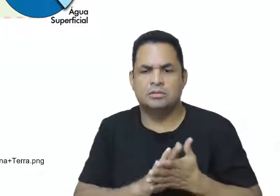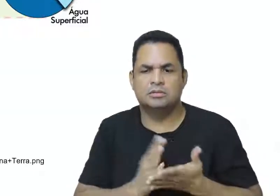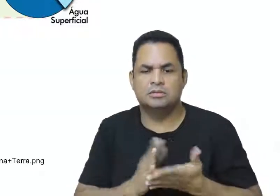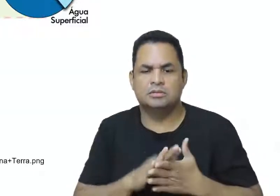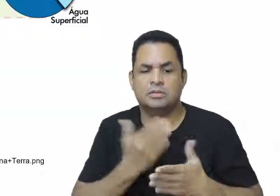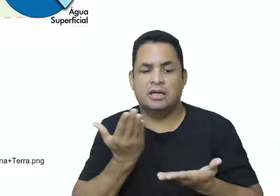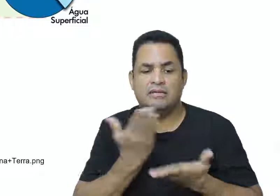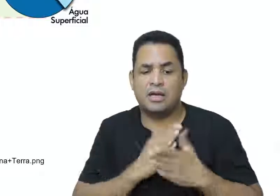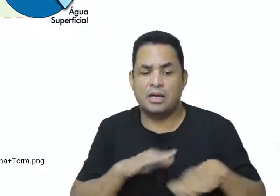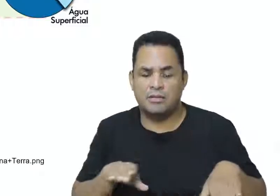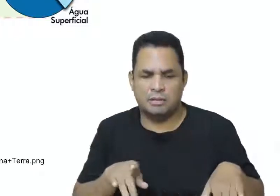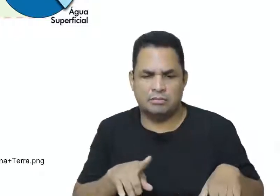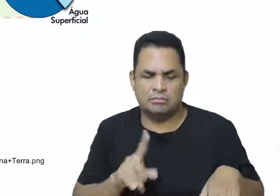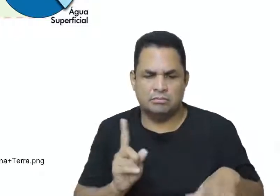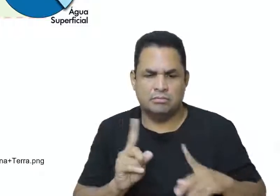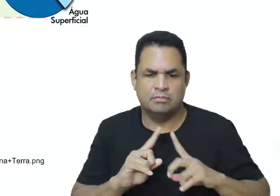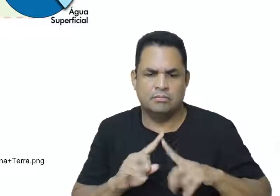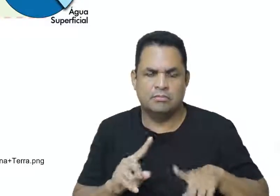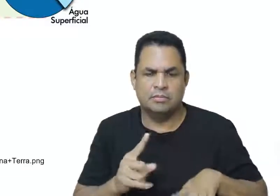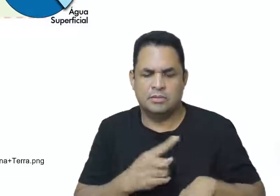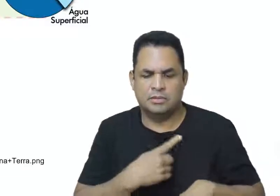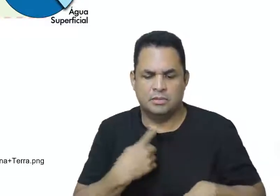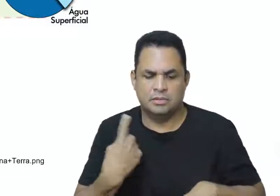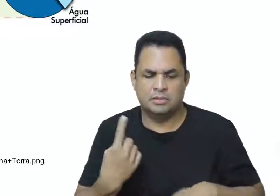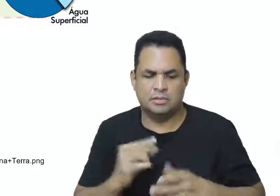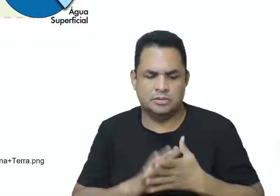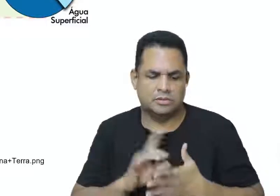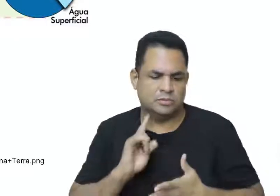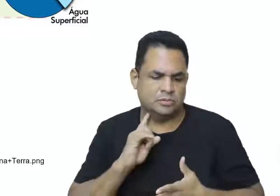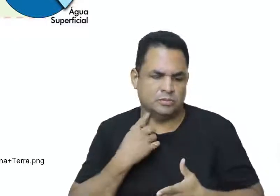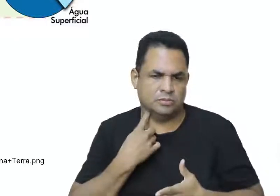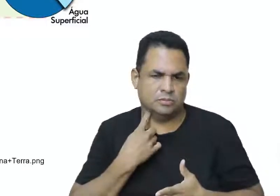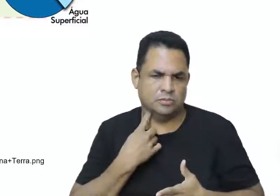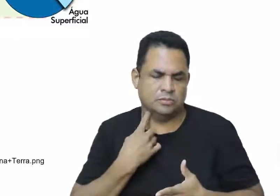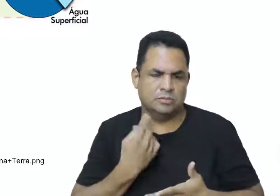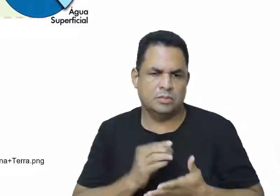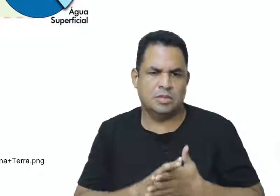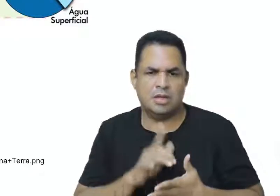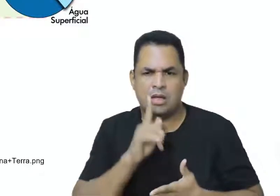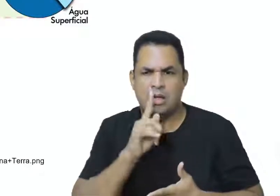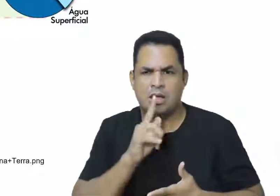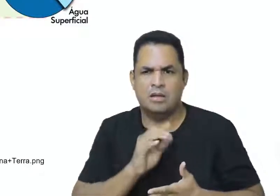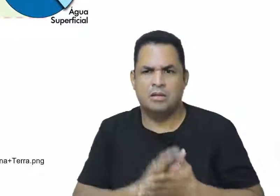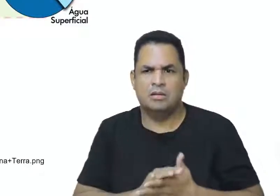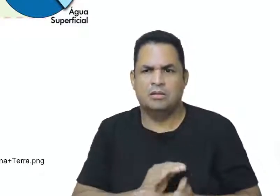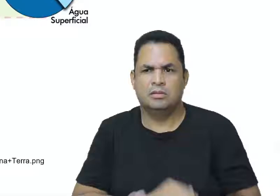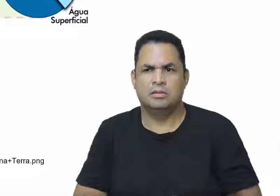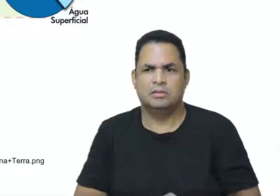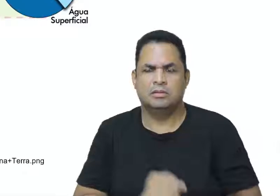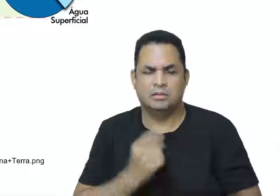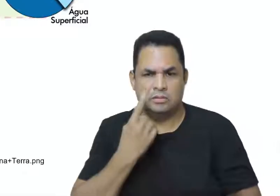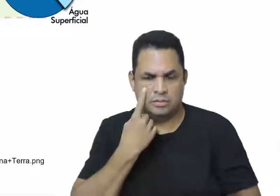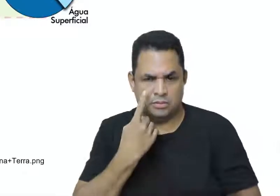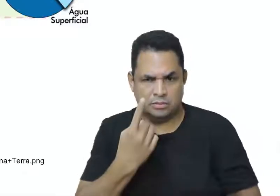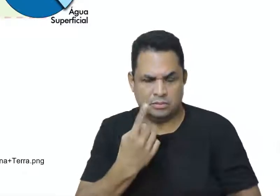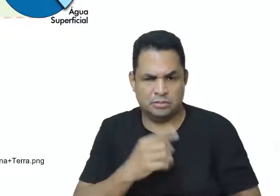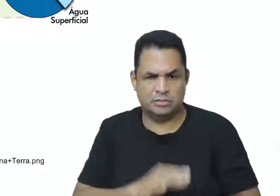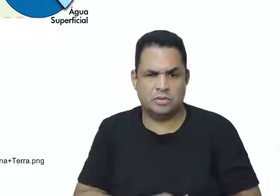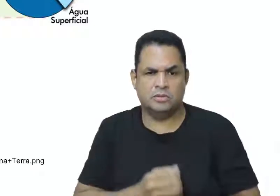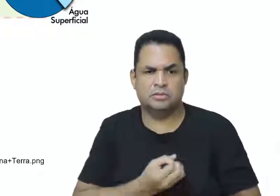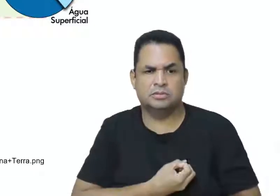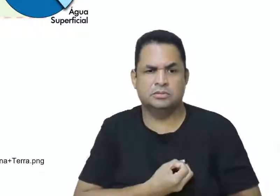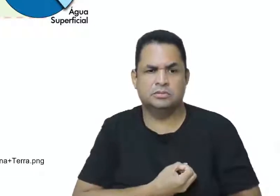ser extinta, mas que nós estamos poluindo a água, tá? Observem bem os